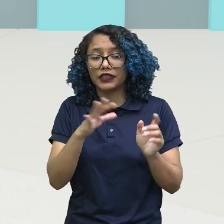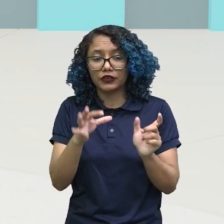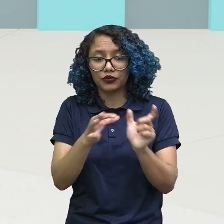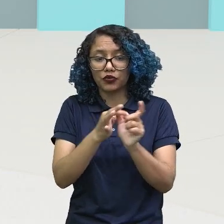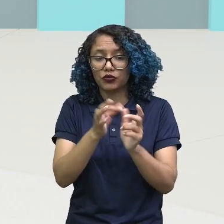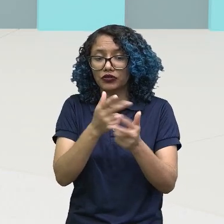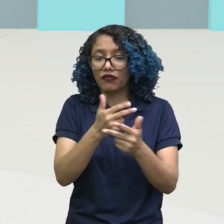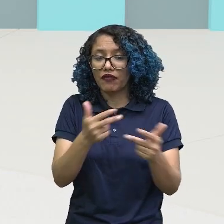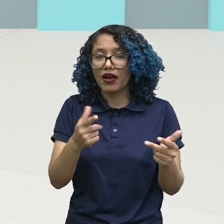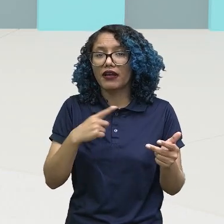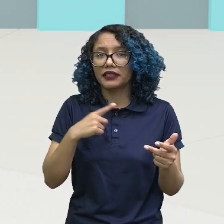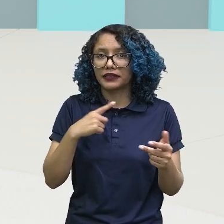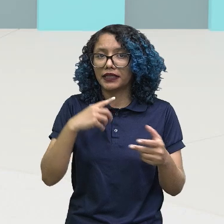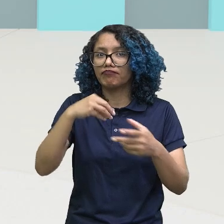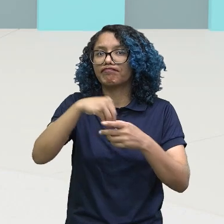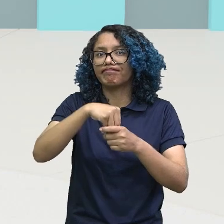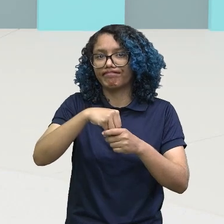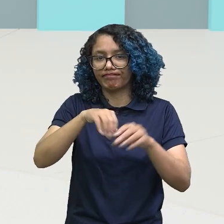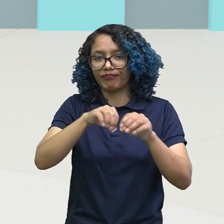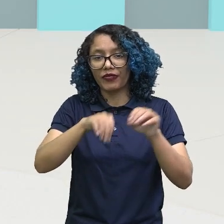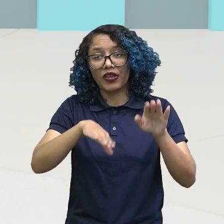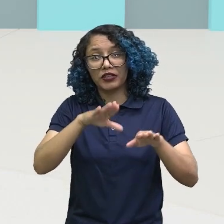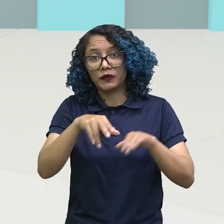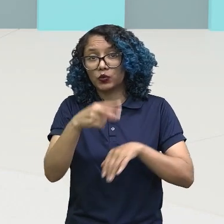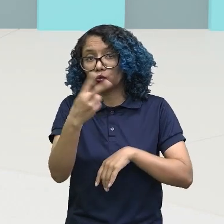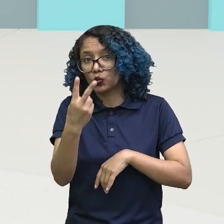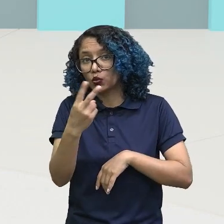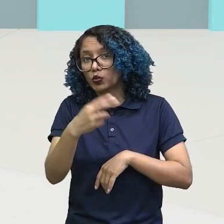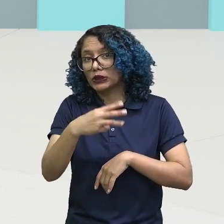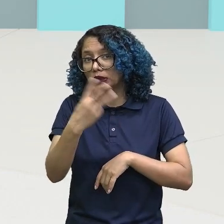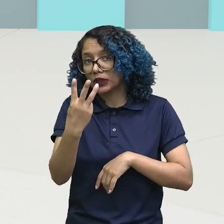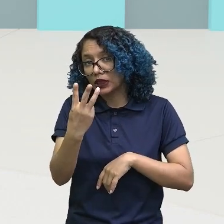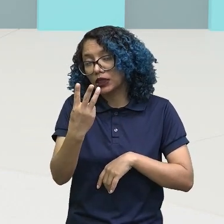conjunção, né? Às vezes vem duas, às vezes vem